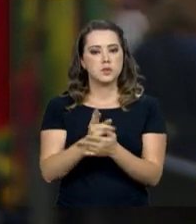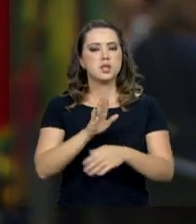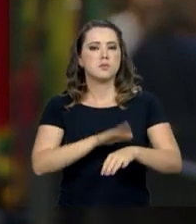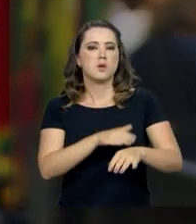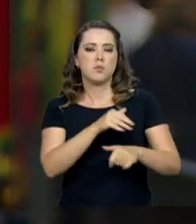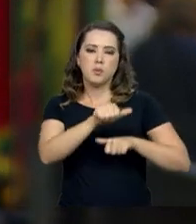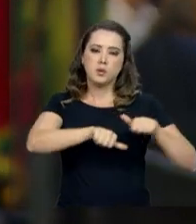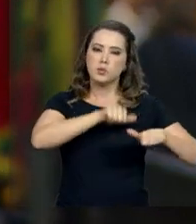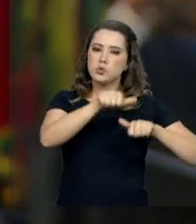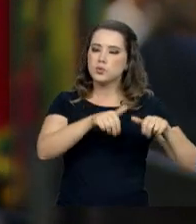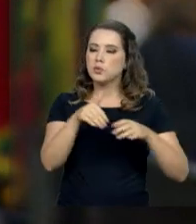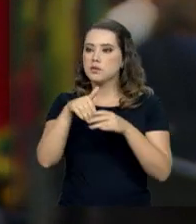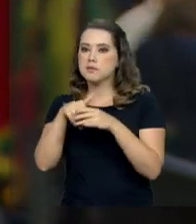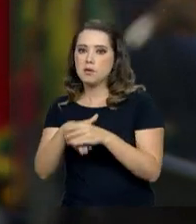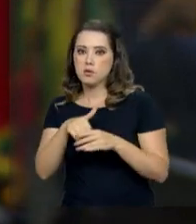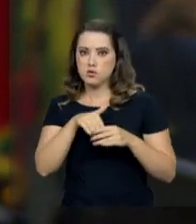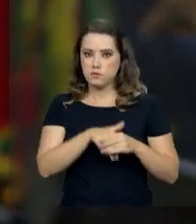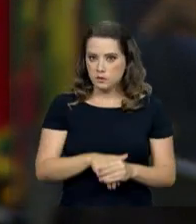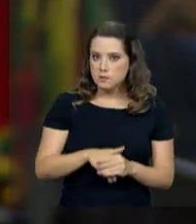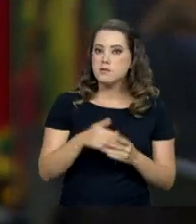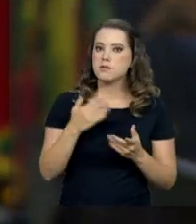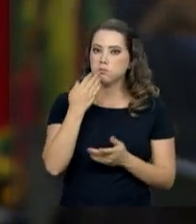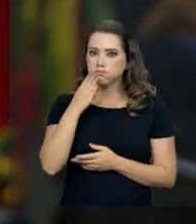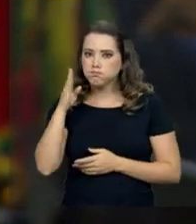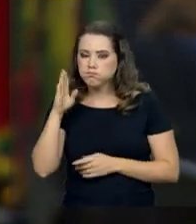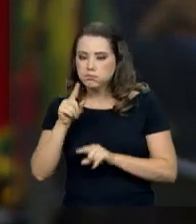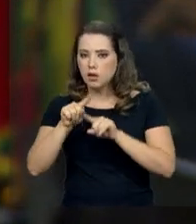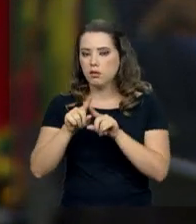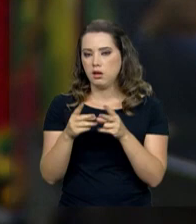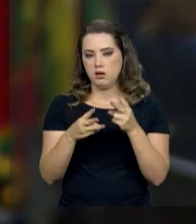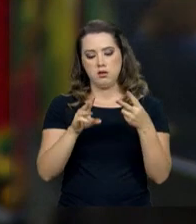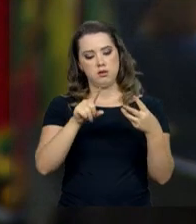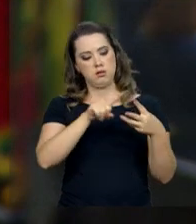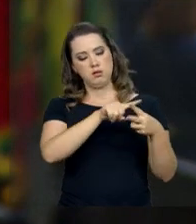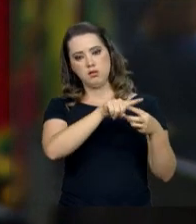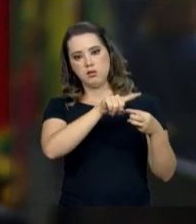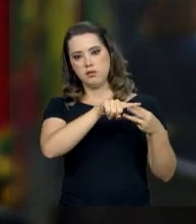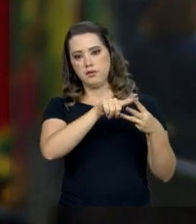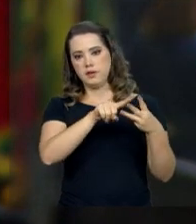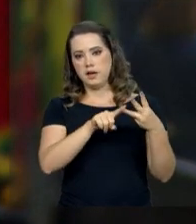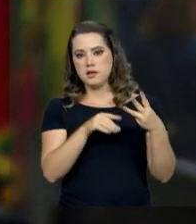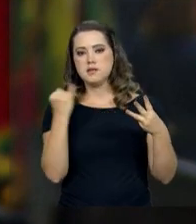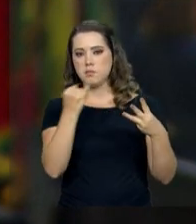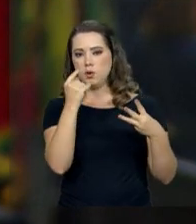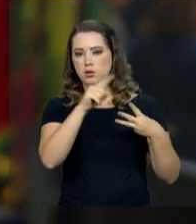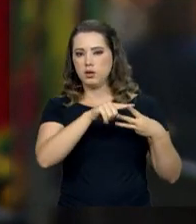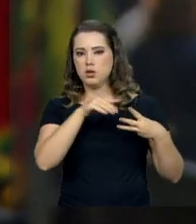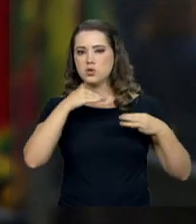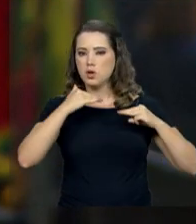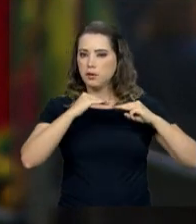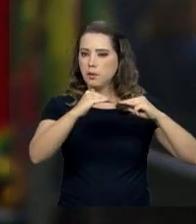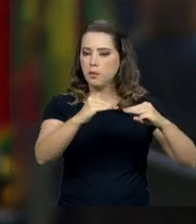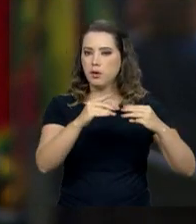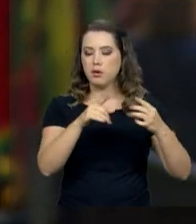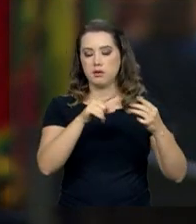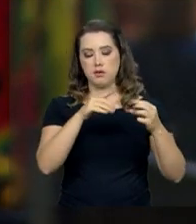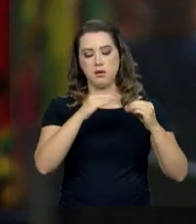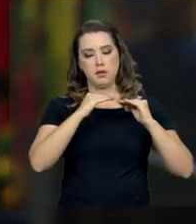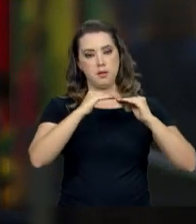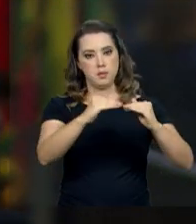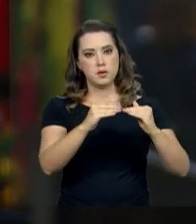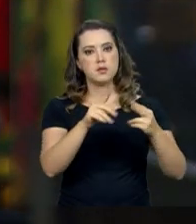de transição política, existem três consensos fundamentais no país: a democracia, a necessidade de